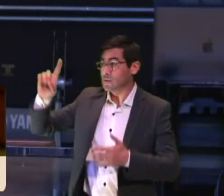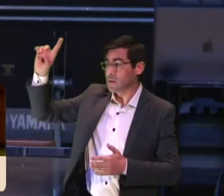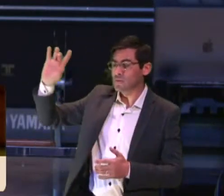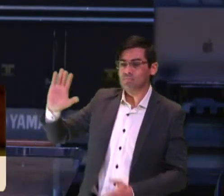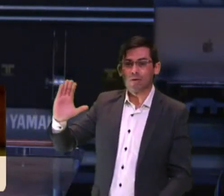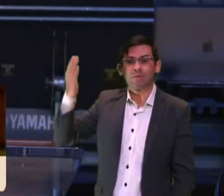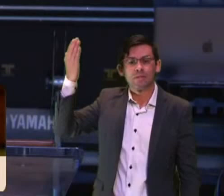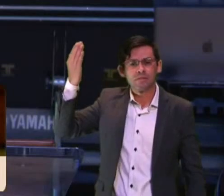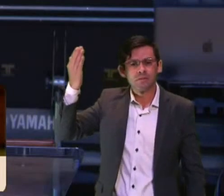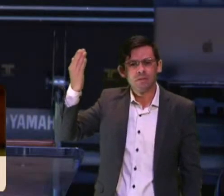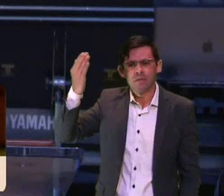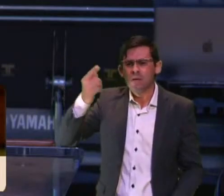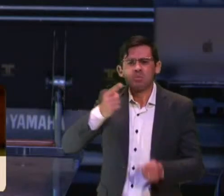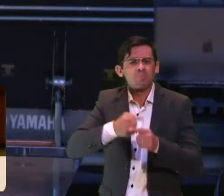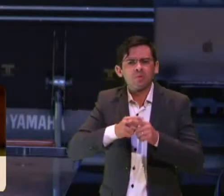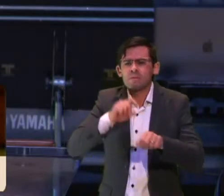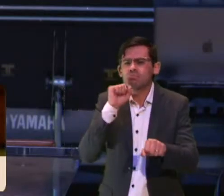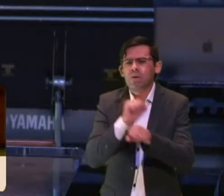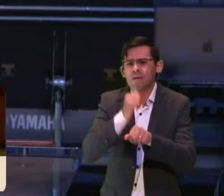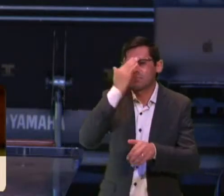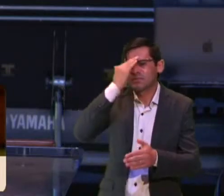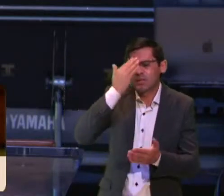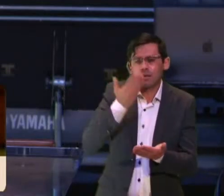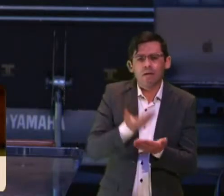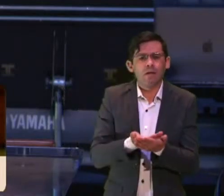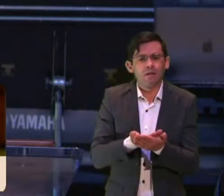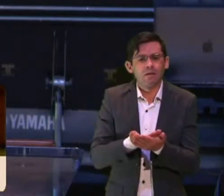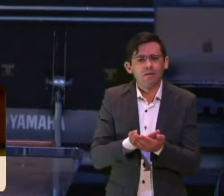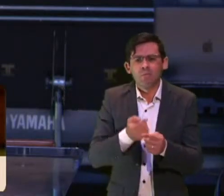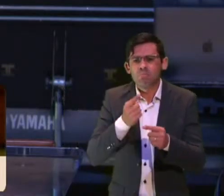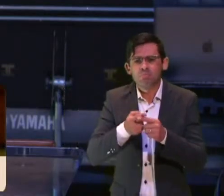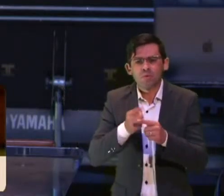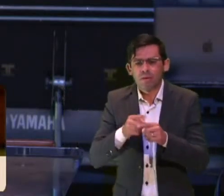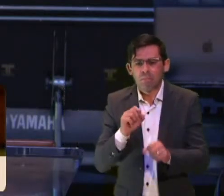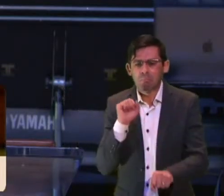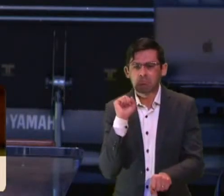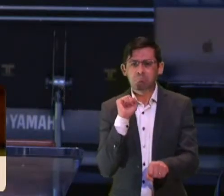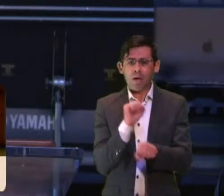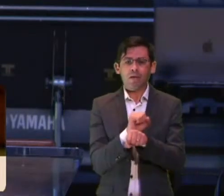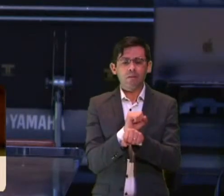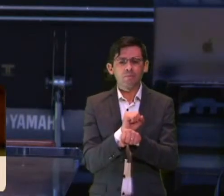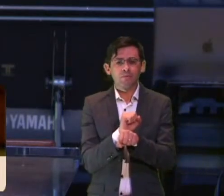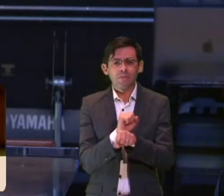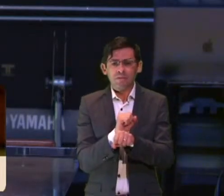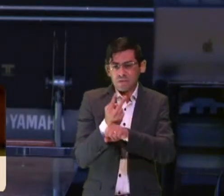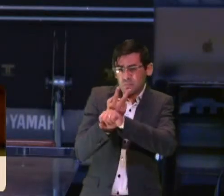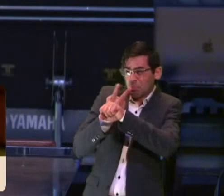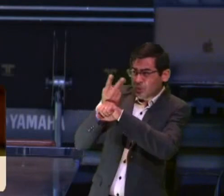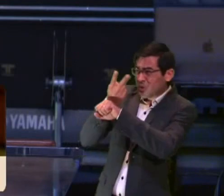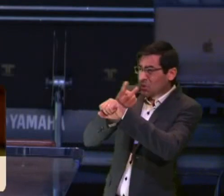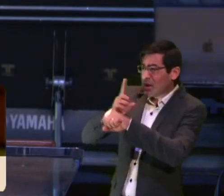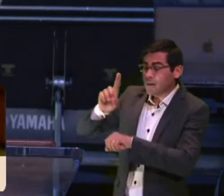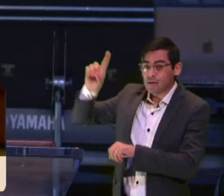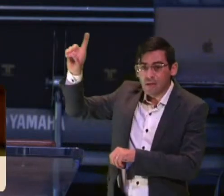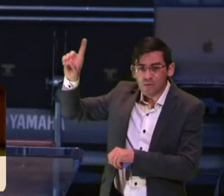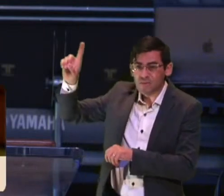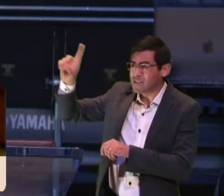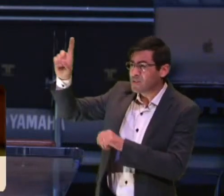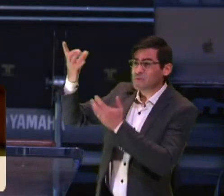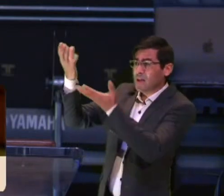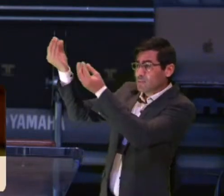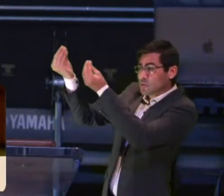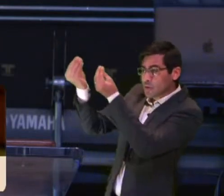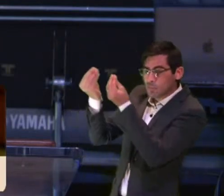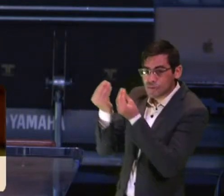Por que paramos de crer? Por que nos privamos dos recursos espirituais que estão à nossa